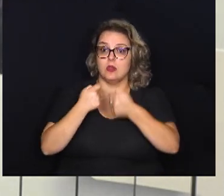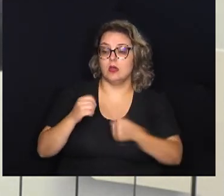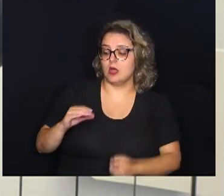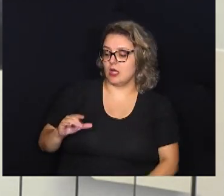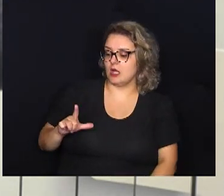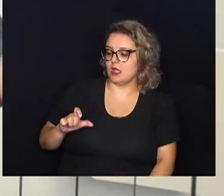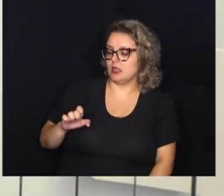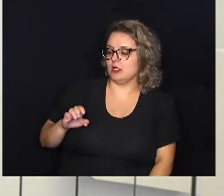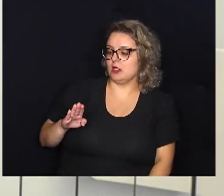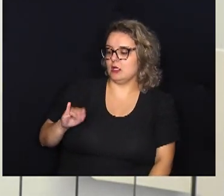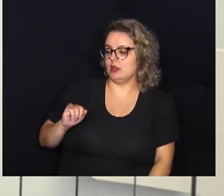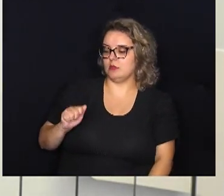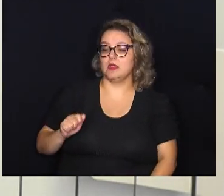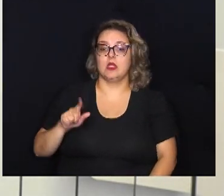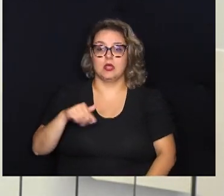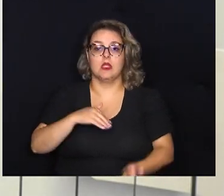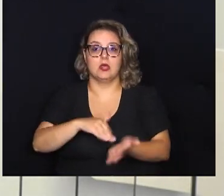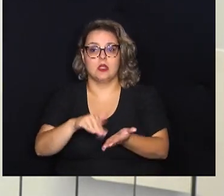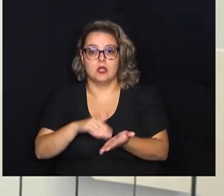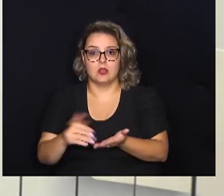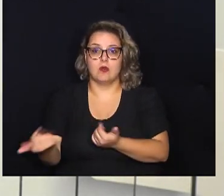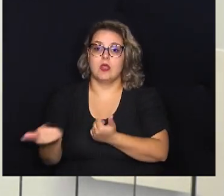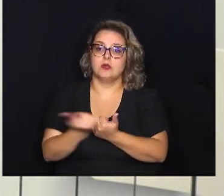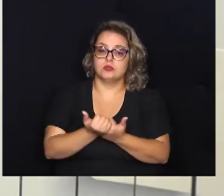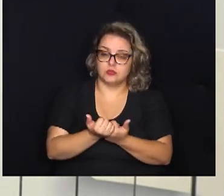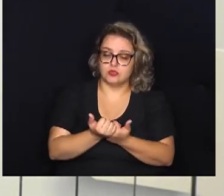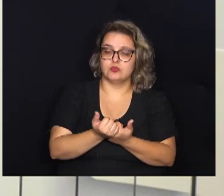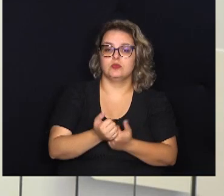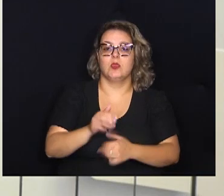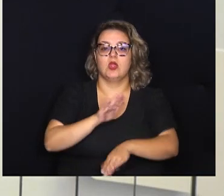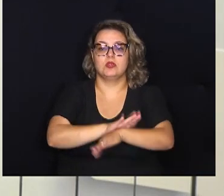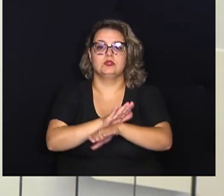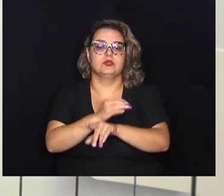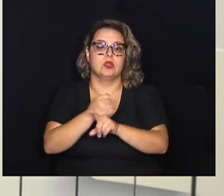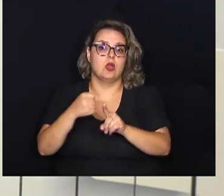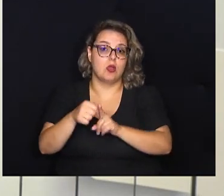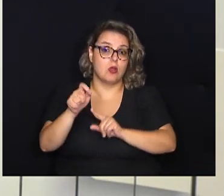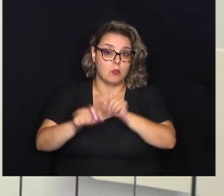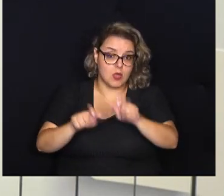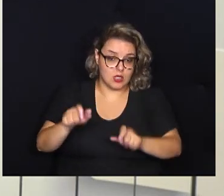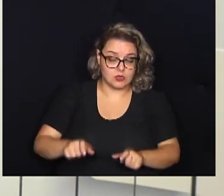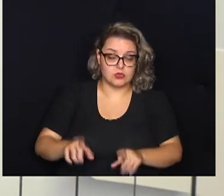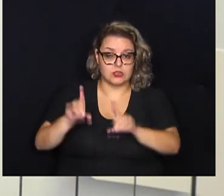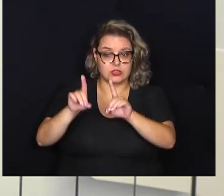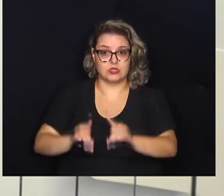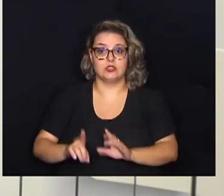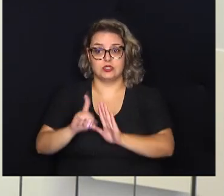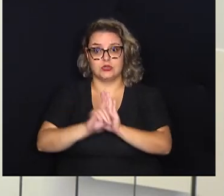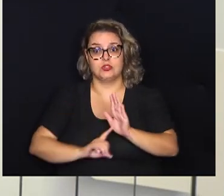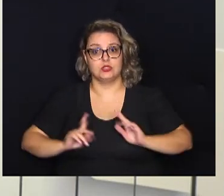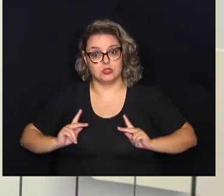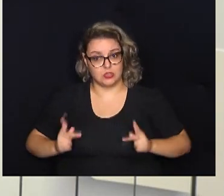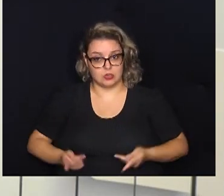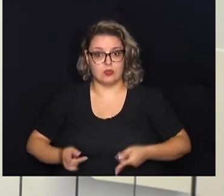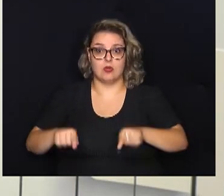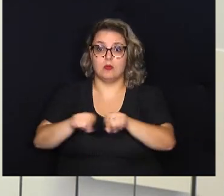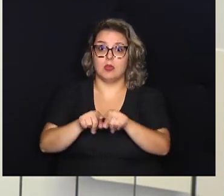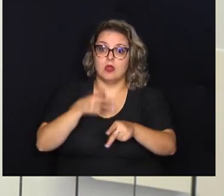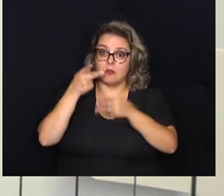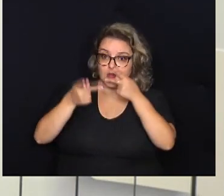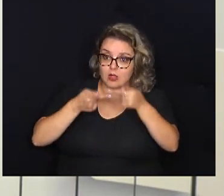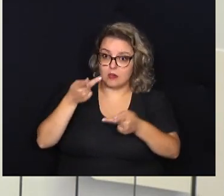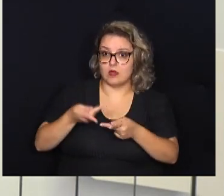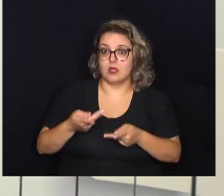Clébia Alves, que é secretária adjunto de assistência social, pessoa com deficiência e direitos humanos também, falando sobre